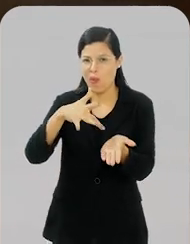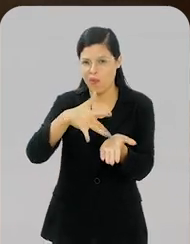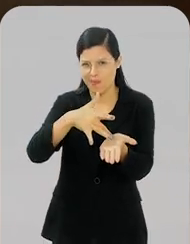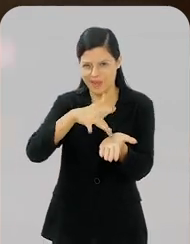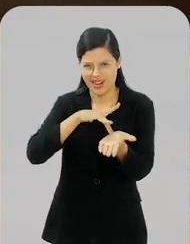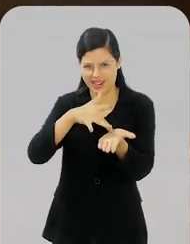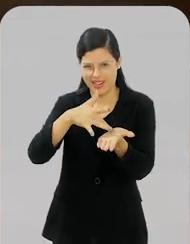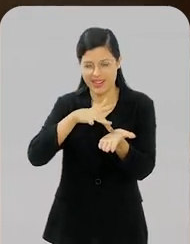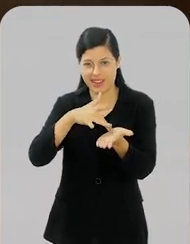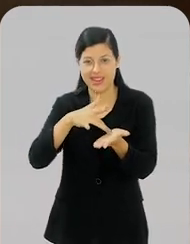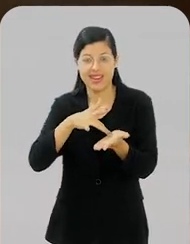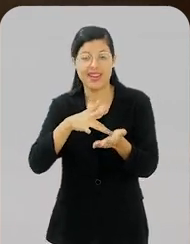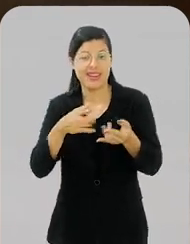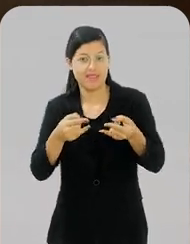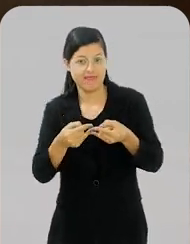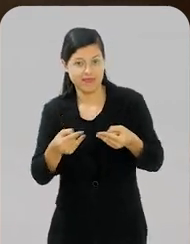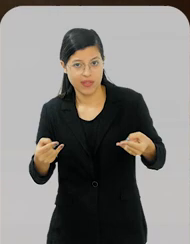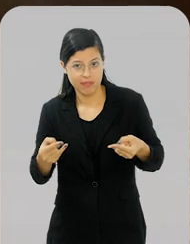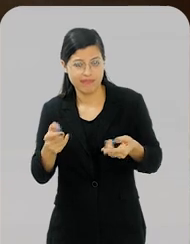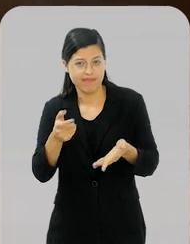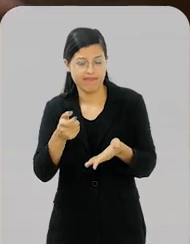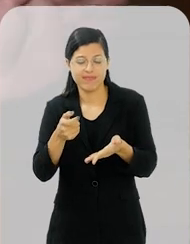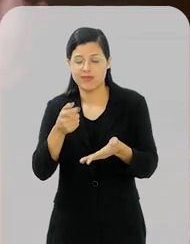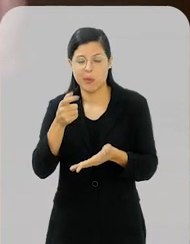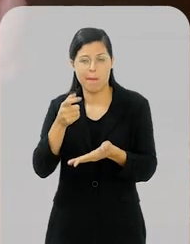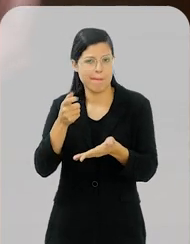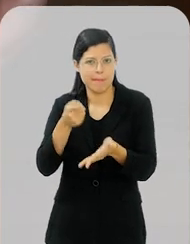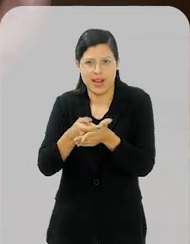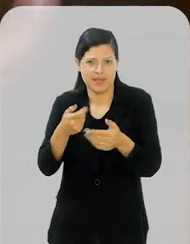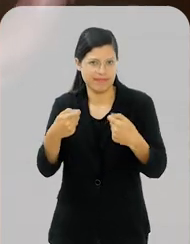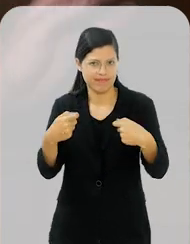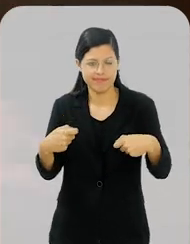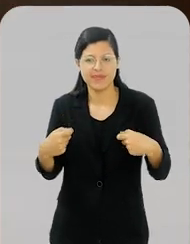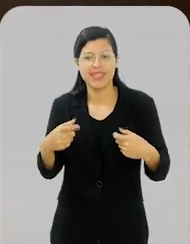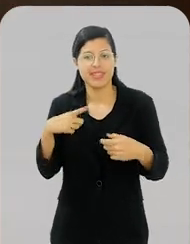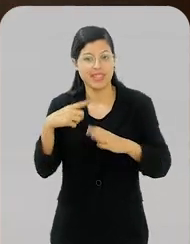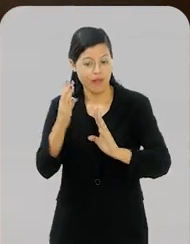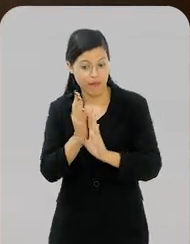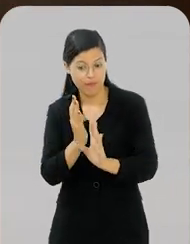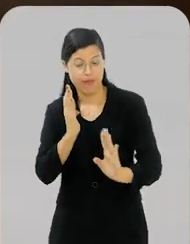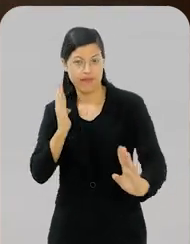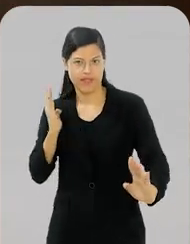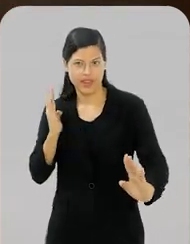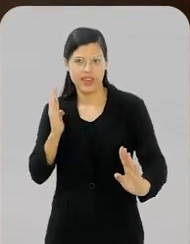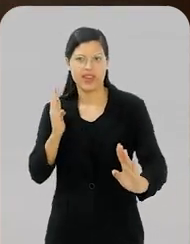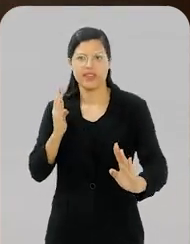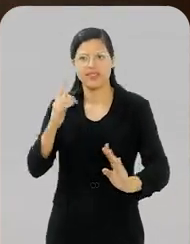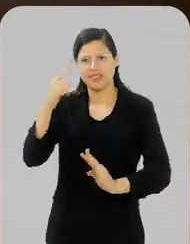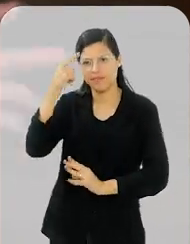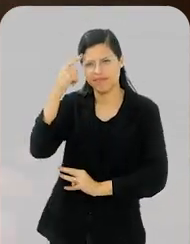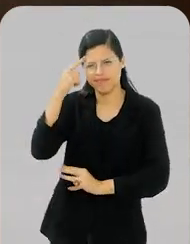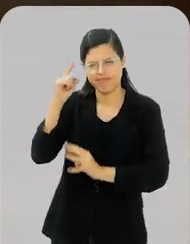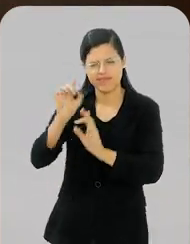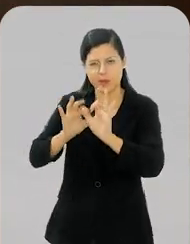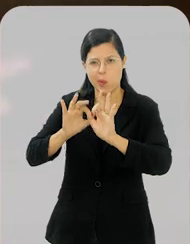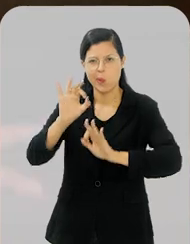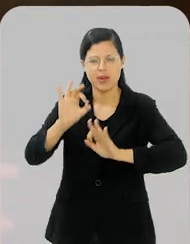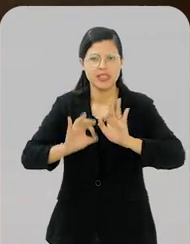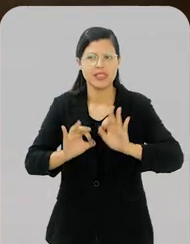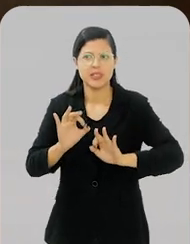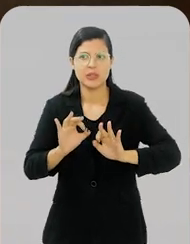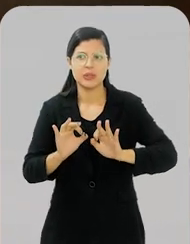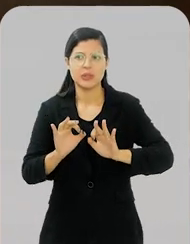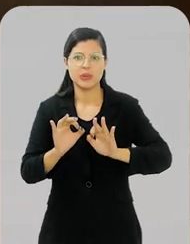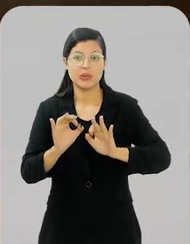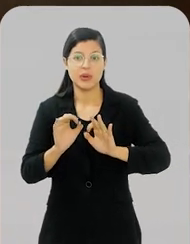e ingressos gratuitos, e a gente teve fila aqui na porta, né? Aí a gente repensou